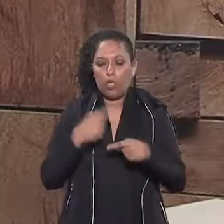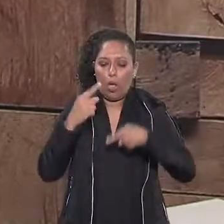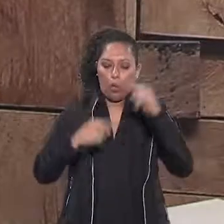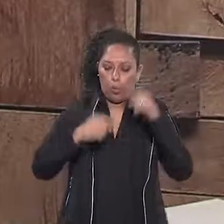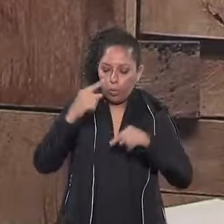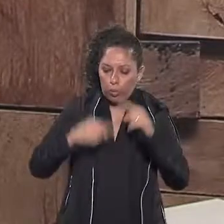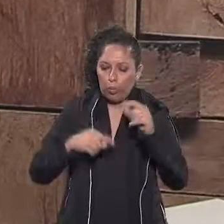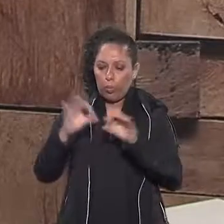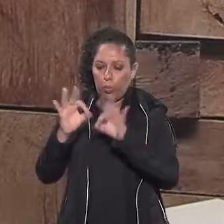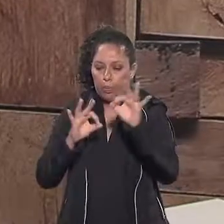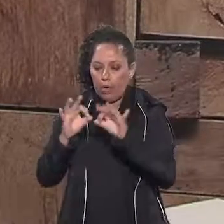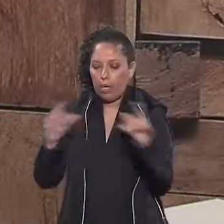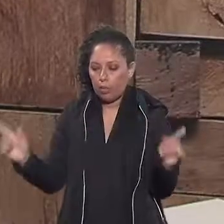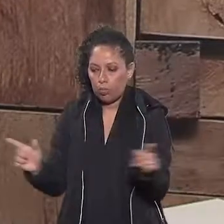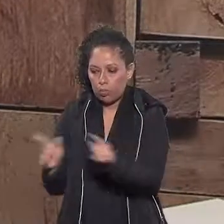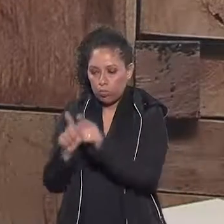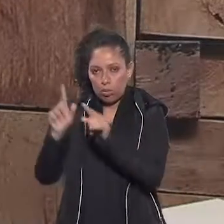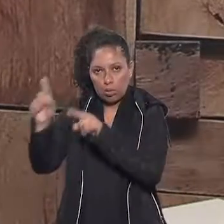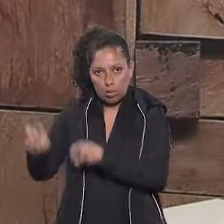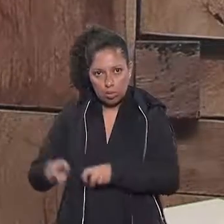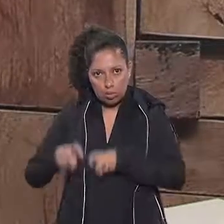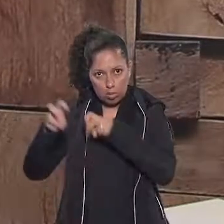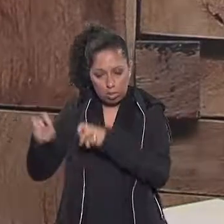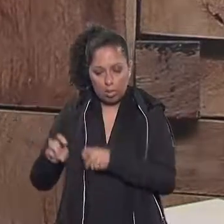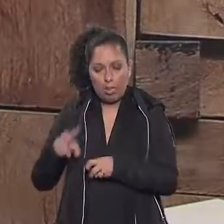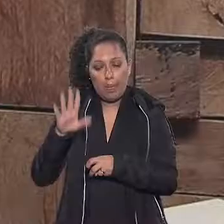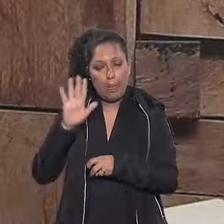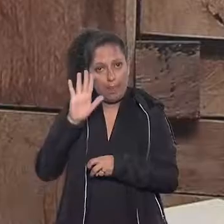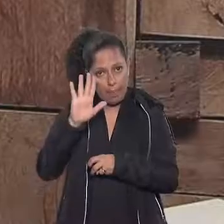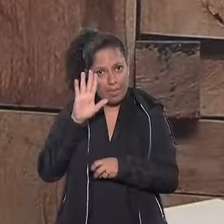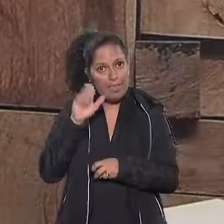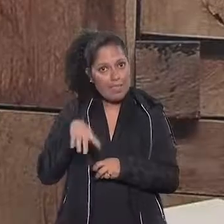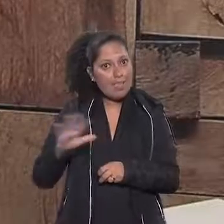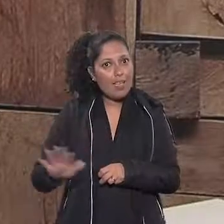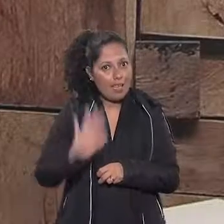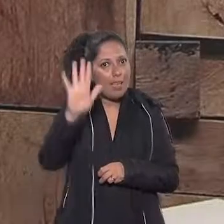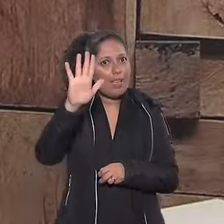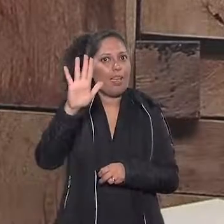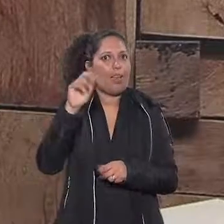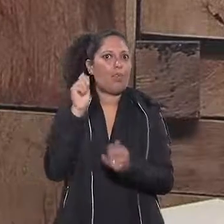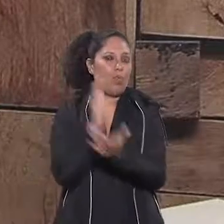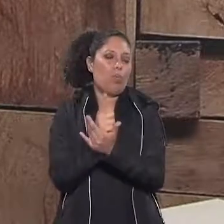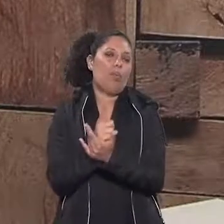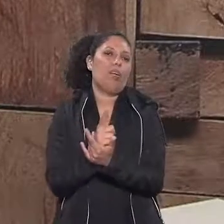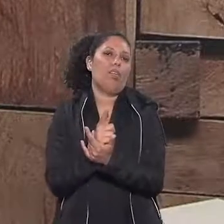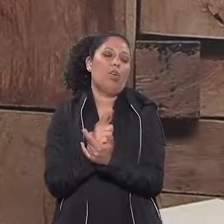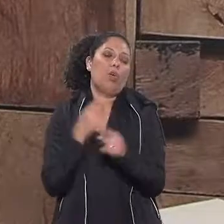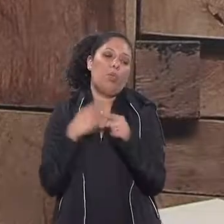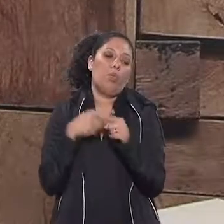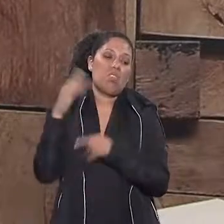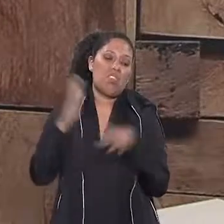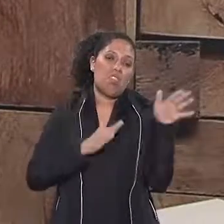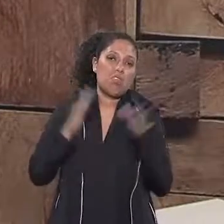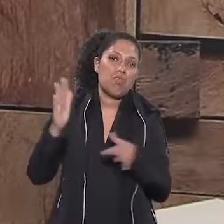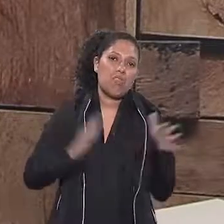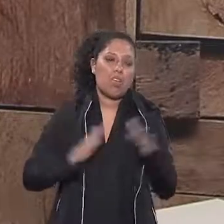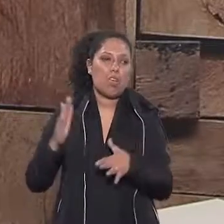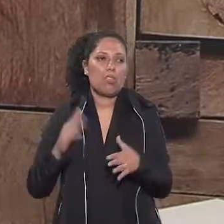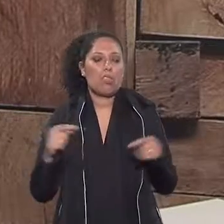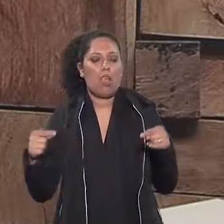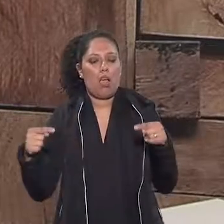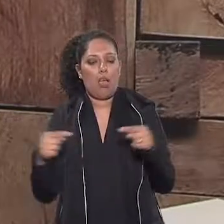produto que é feito por pequenos produtores, mas tudo isso é mais caro consumir esse tipo de produto, número um. Às vezes por